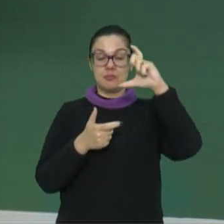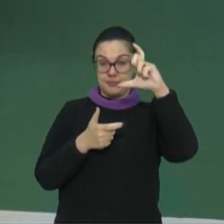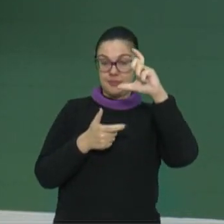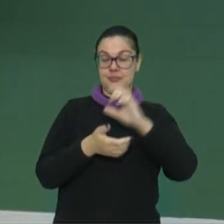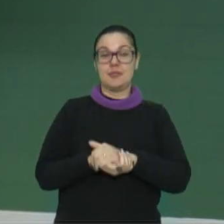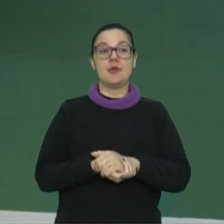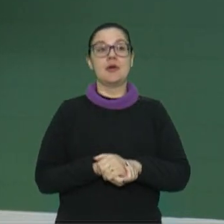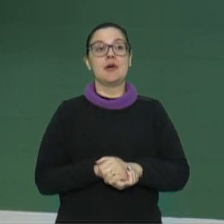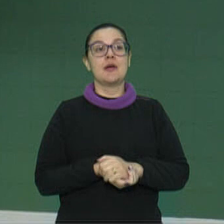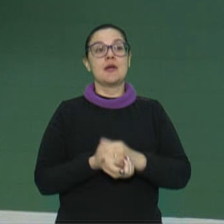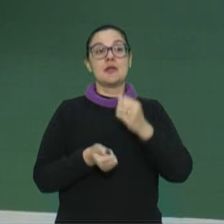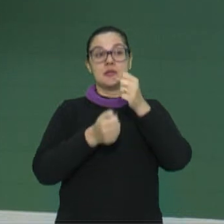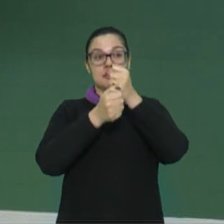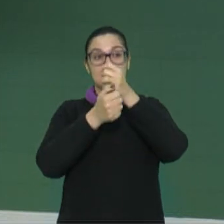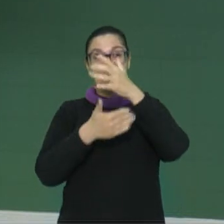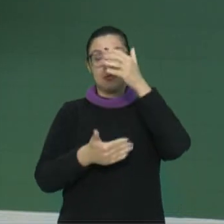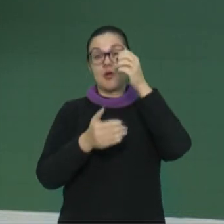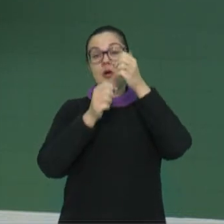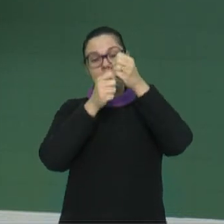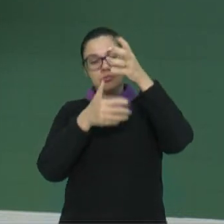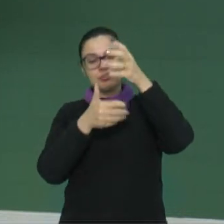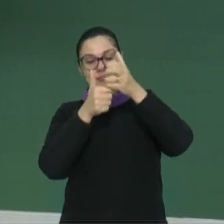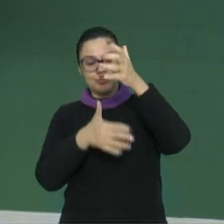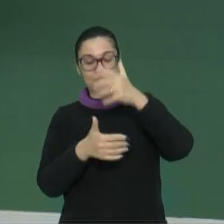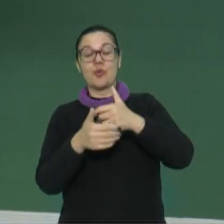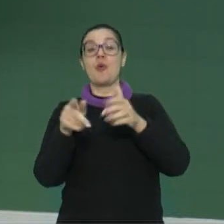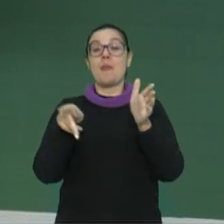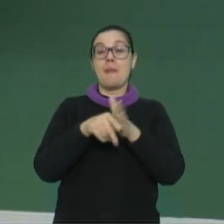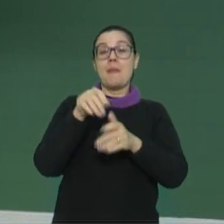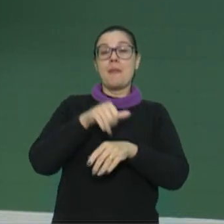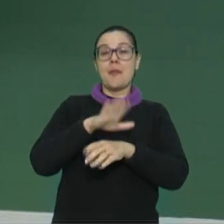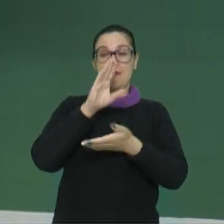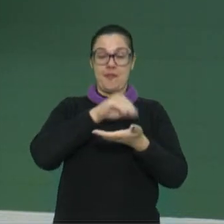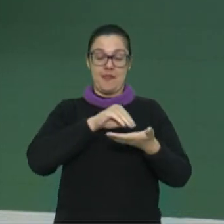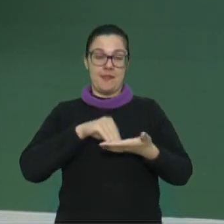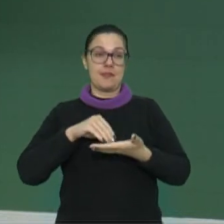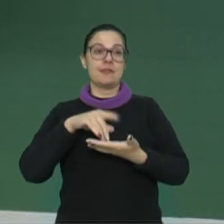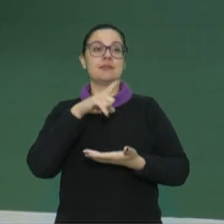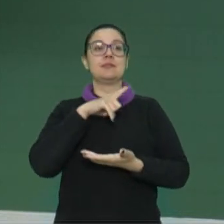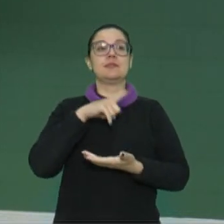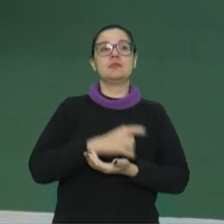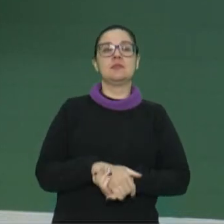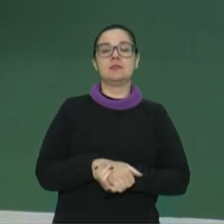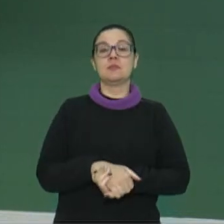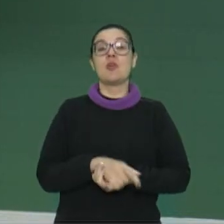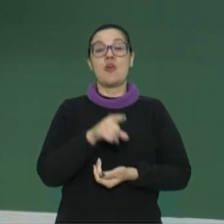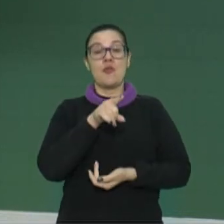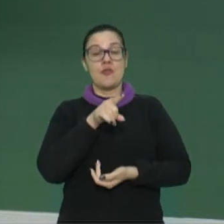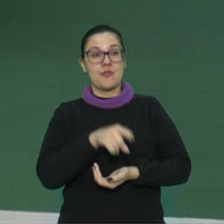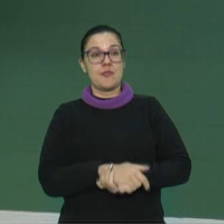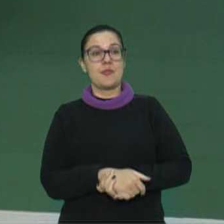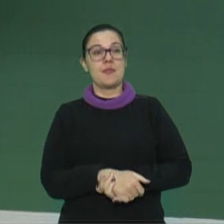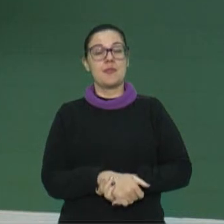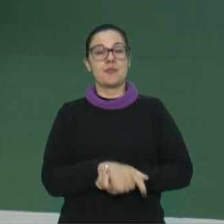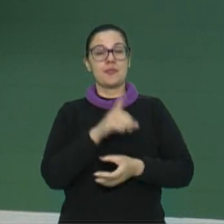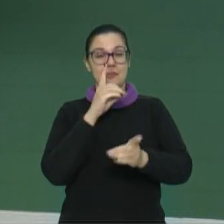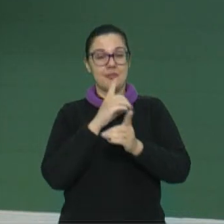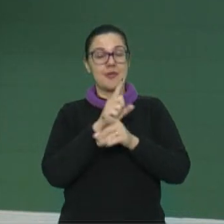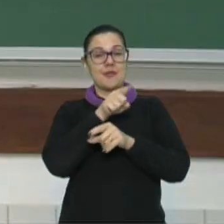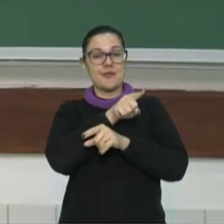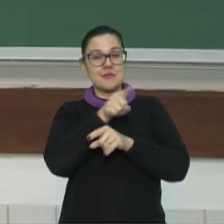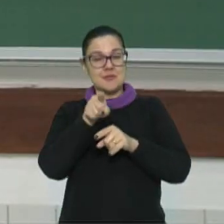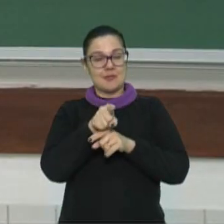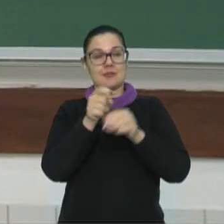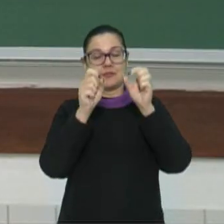Na reportagem isso pode vir mais distribuído, às vezes não vem todos os elementos, mas alguns a gente consegue encontrar. E aí eu quero que você